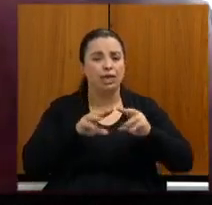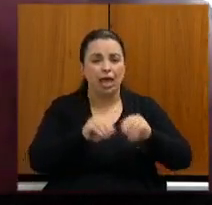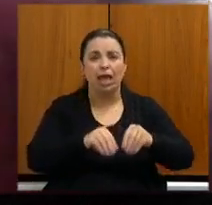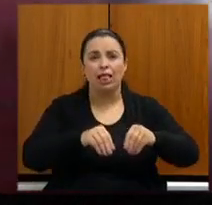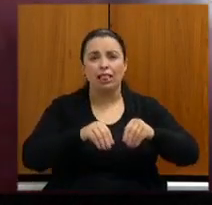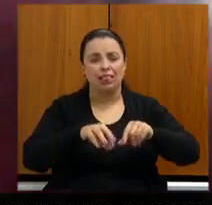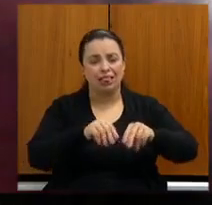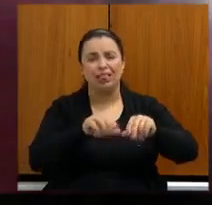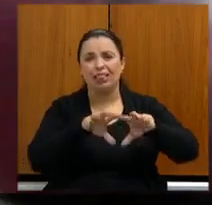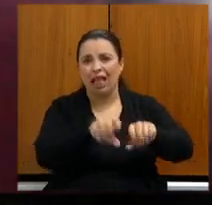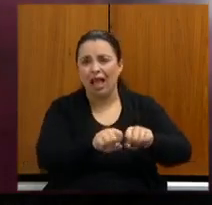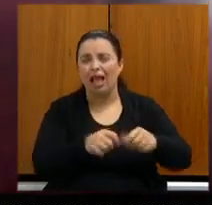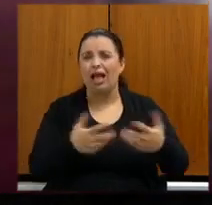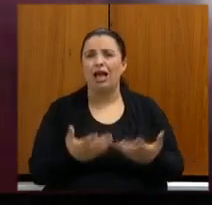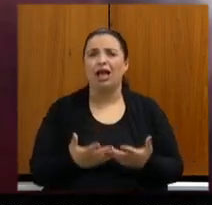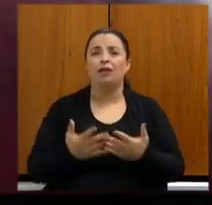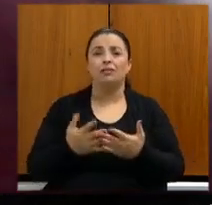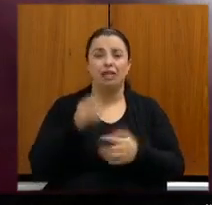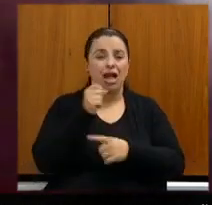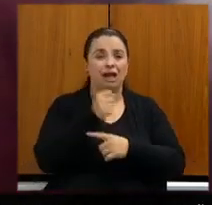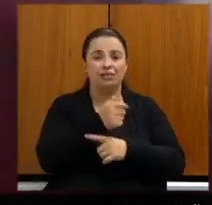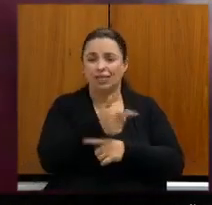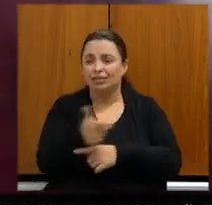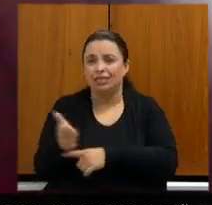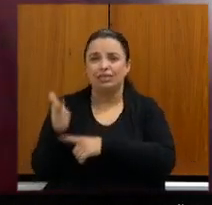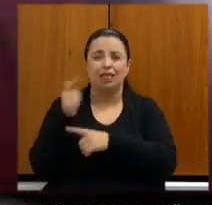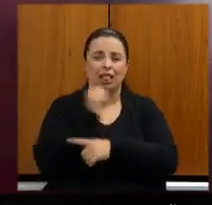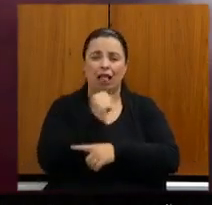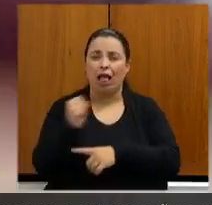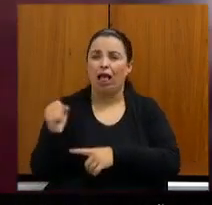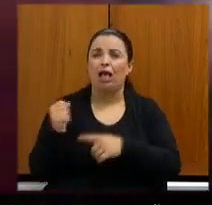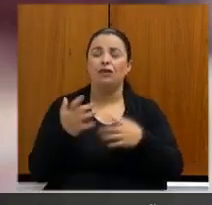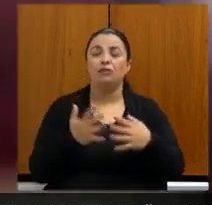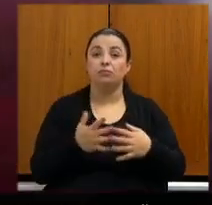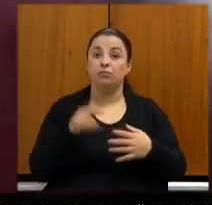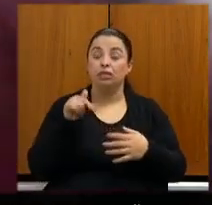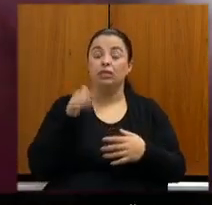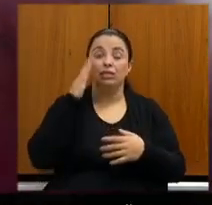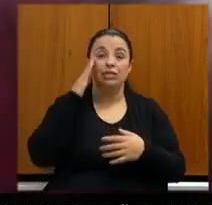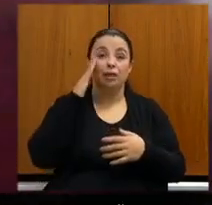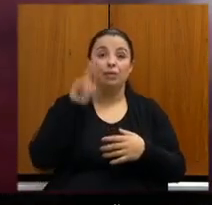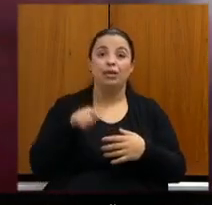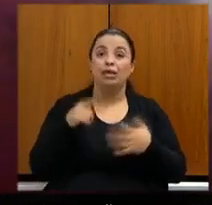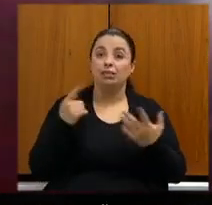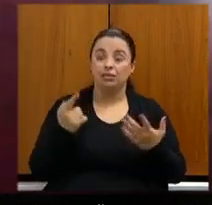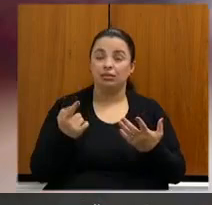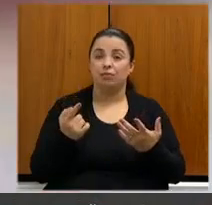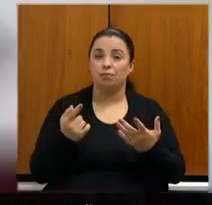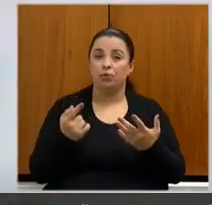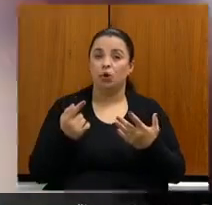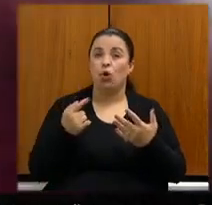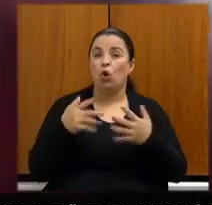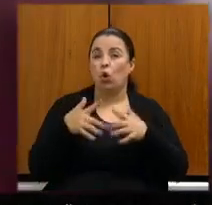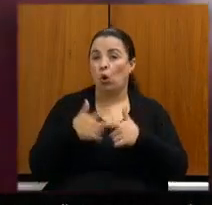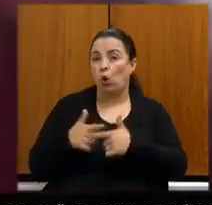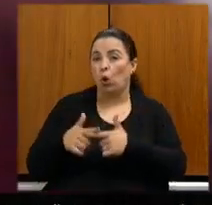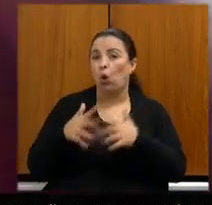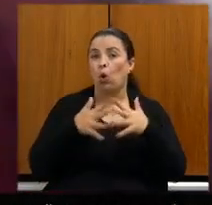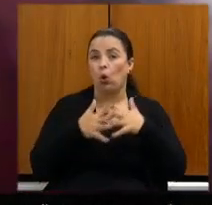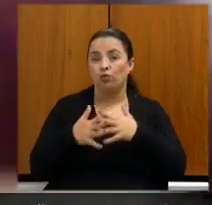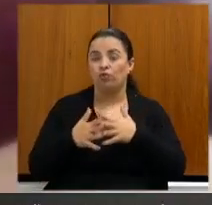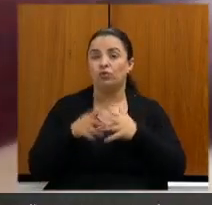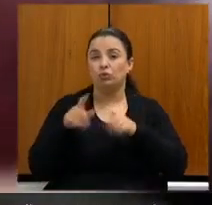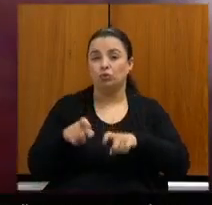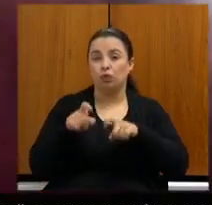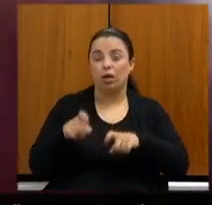assassinado então a gente sabe que esses conflitos no campo né somados àqueles restaurados